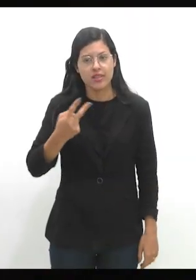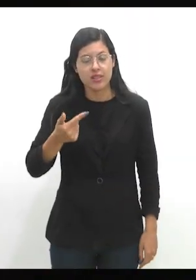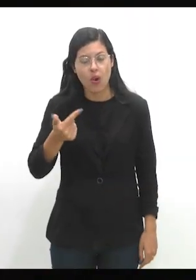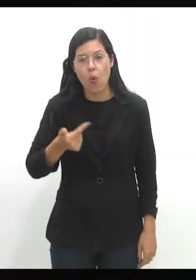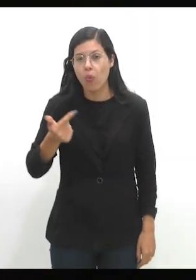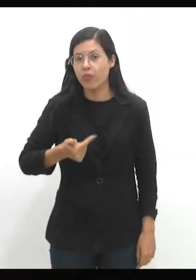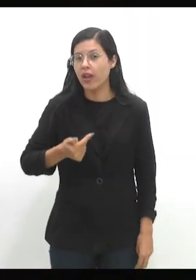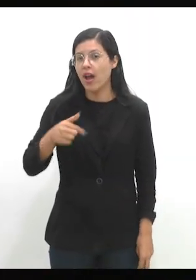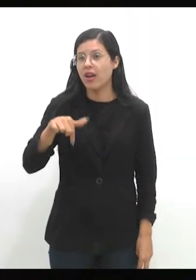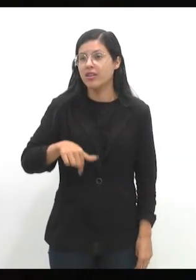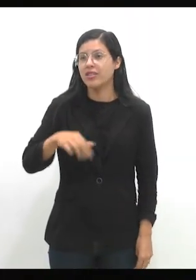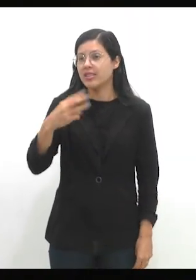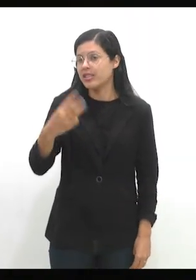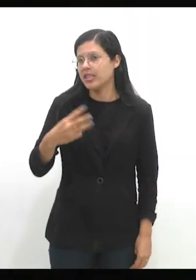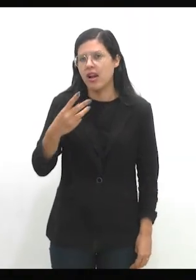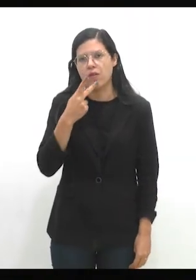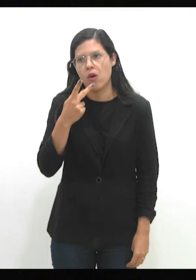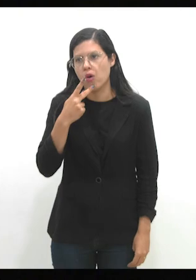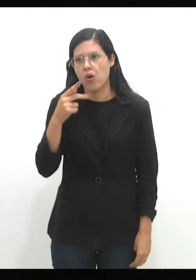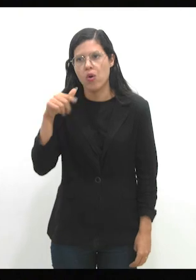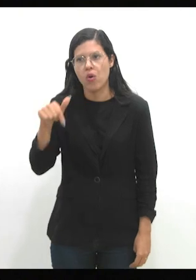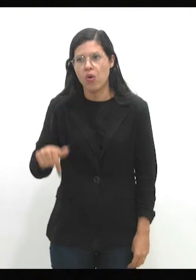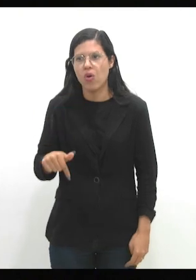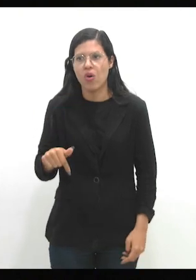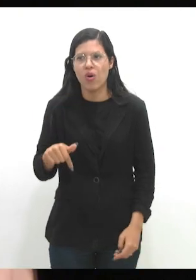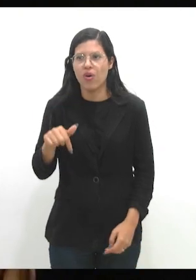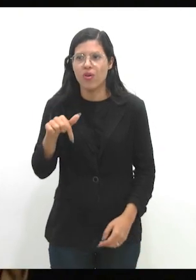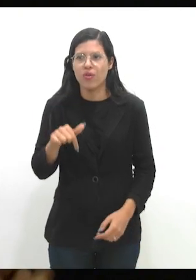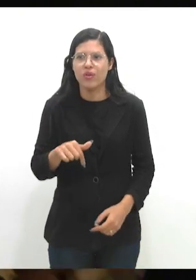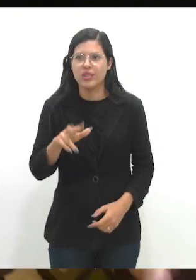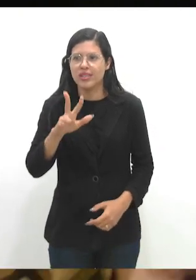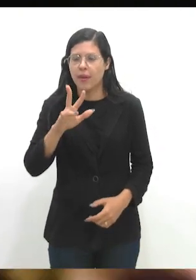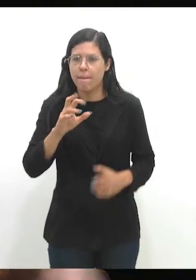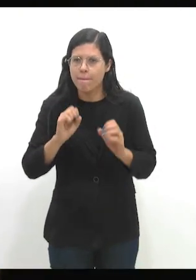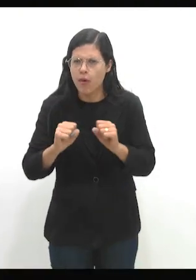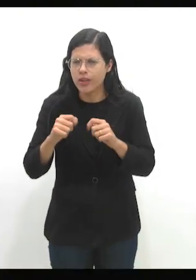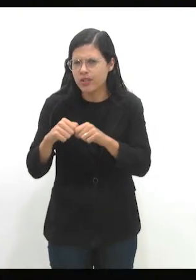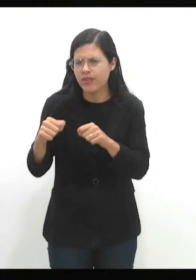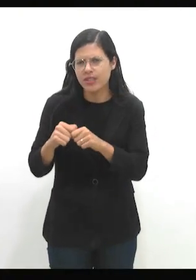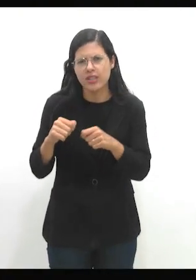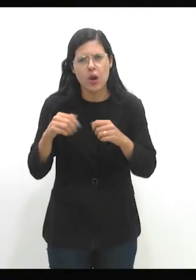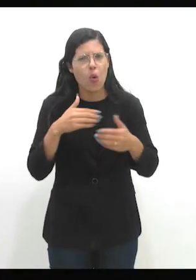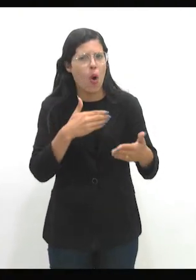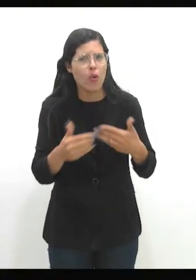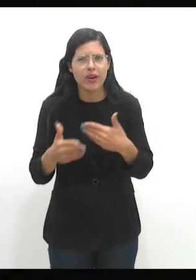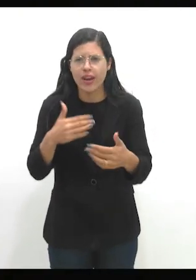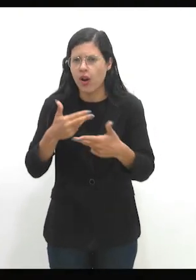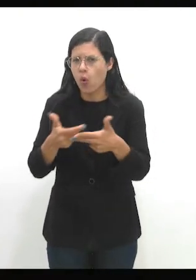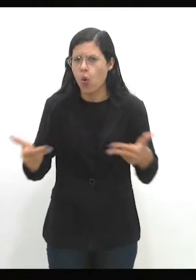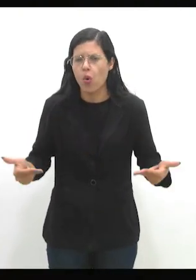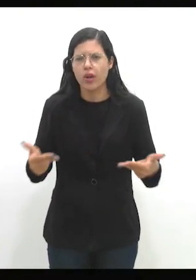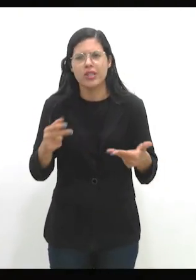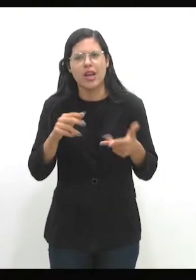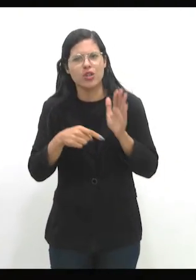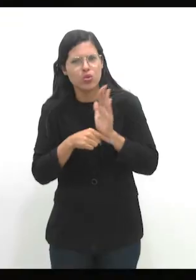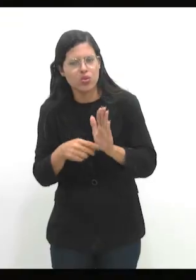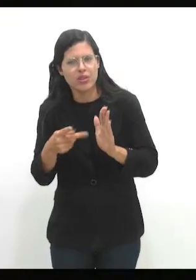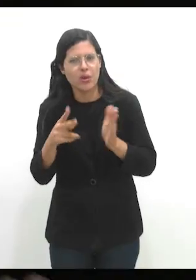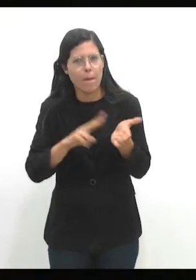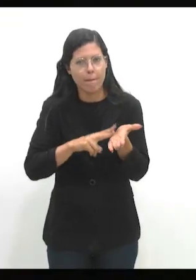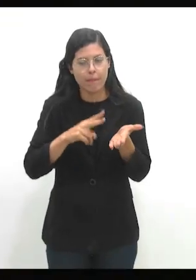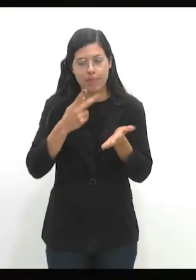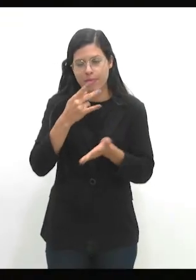não posso mais colocar você porque você leva jeito para qualquer coisa. Vai ajudar seu pai na tradução, mas atriz, não.